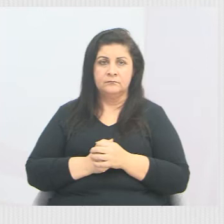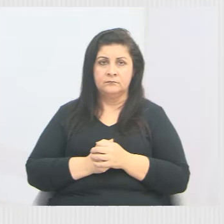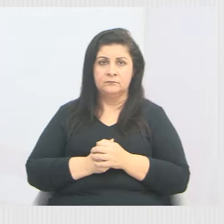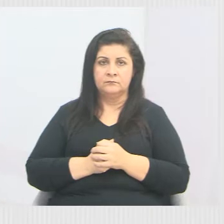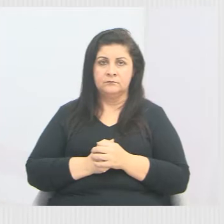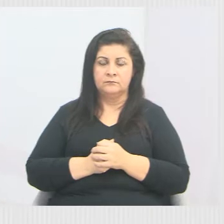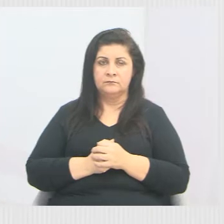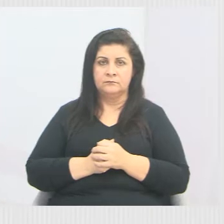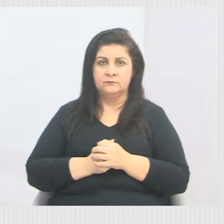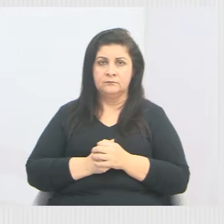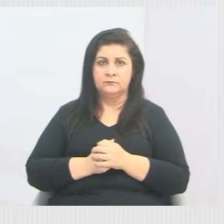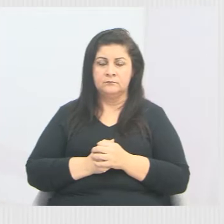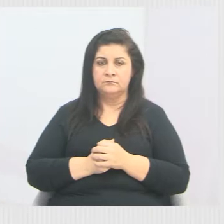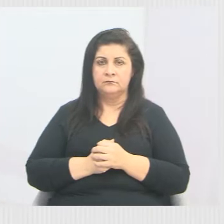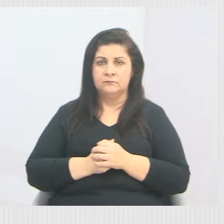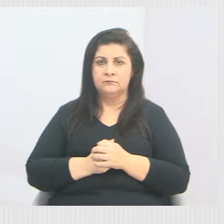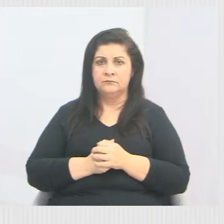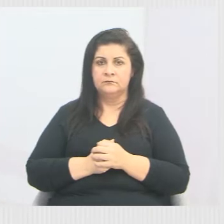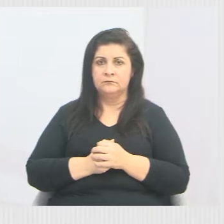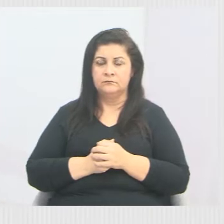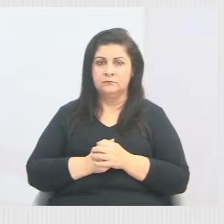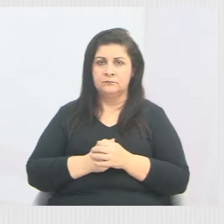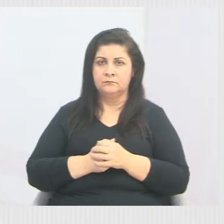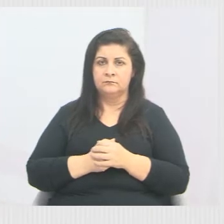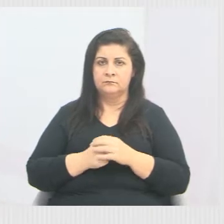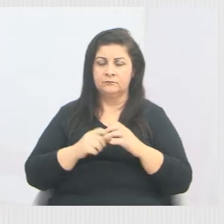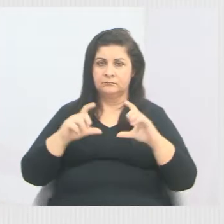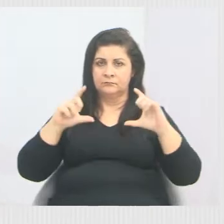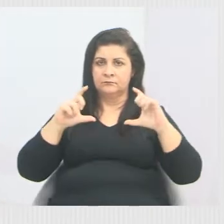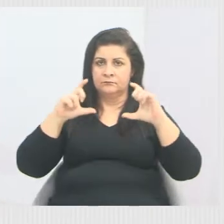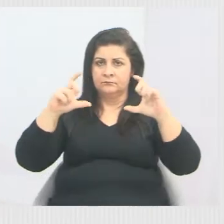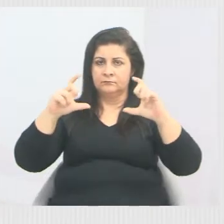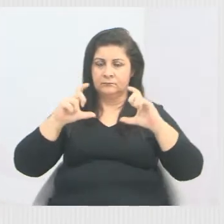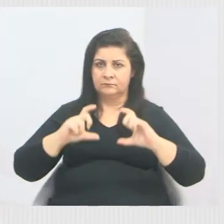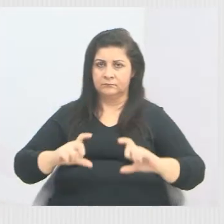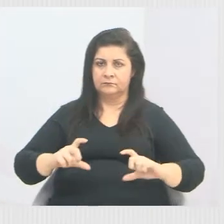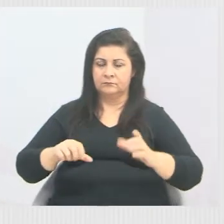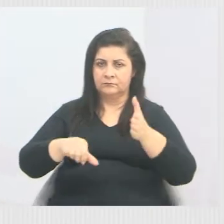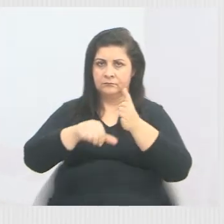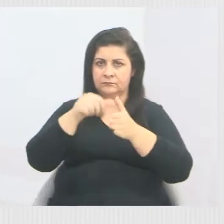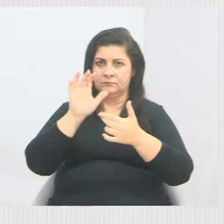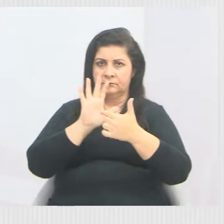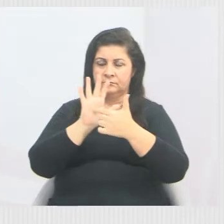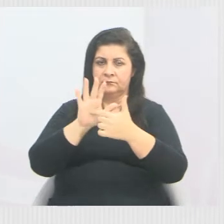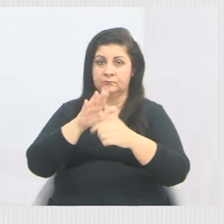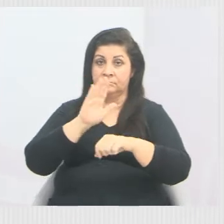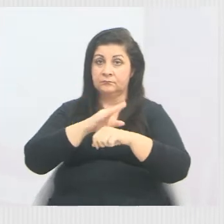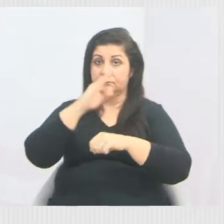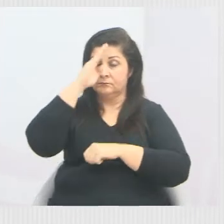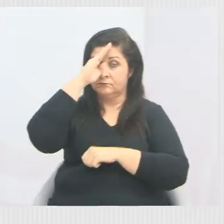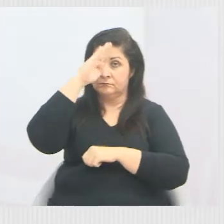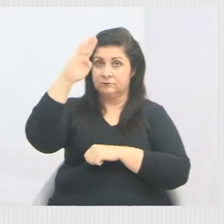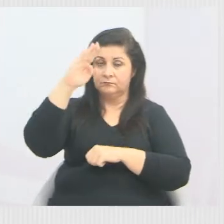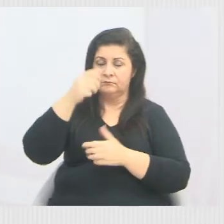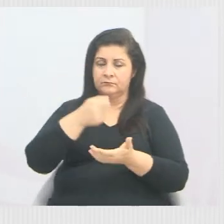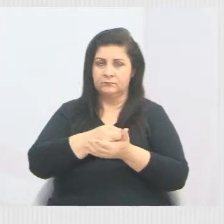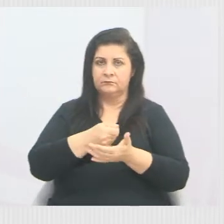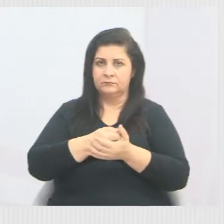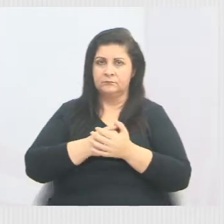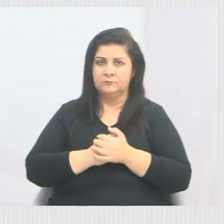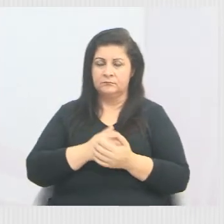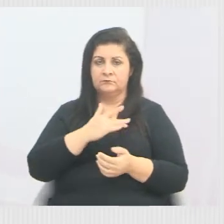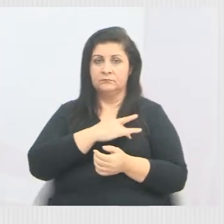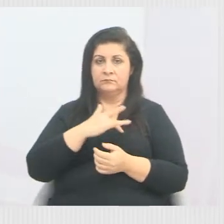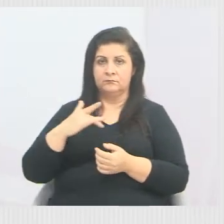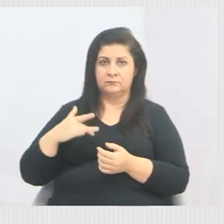Aqui vou colocar para vocês também, são dois quadros, começando agora para esse primeiro, que vai trazer as principais despesas do município. Vamos começar